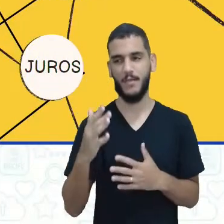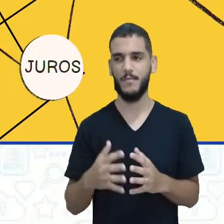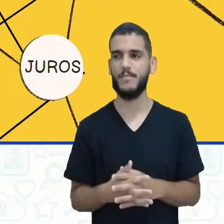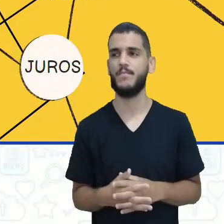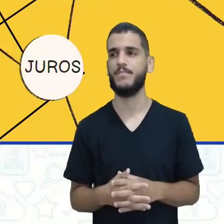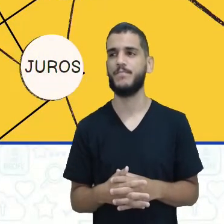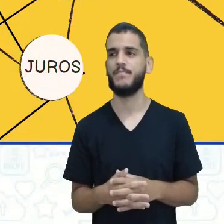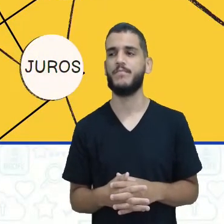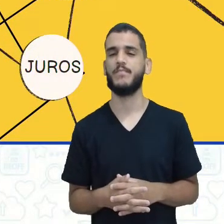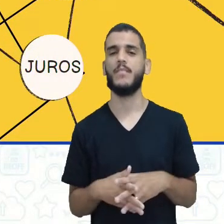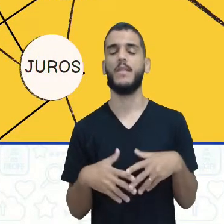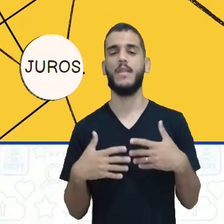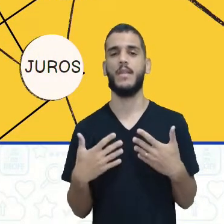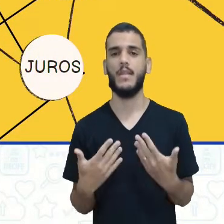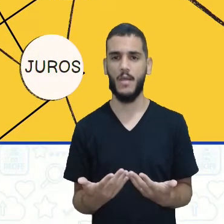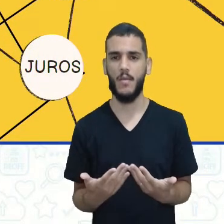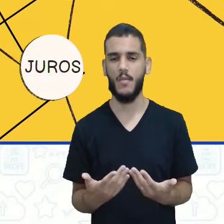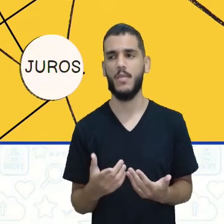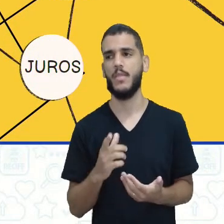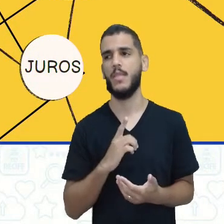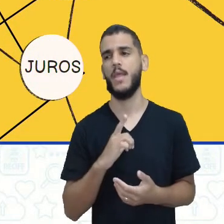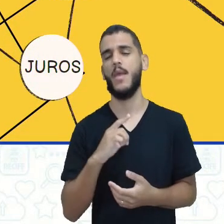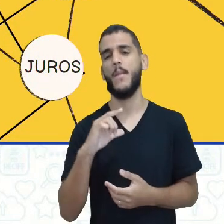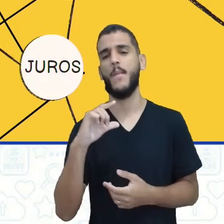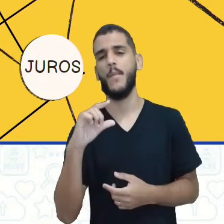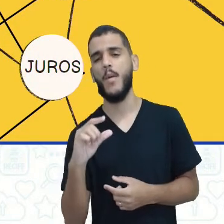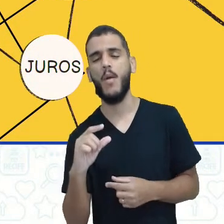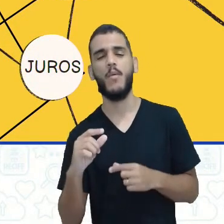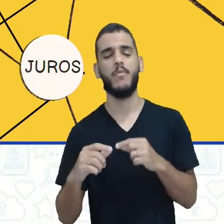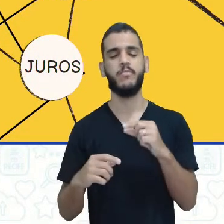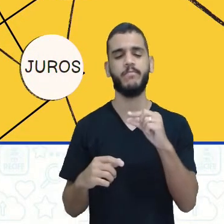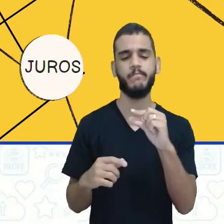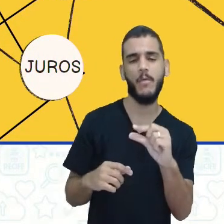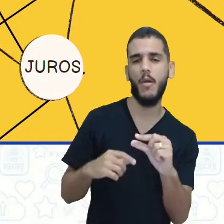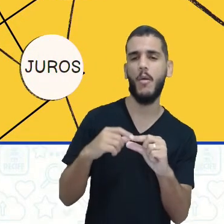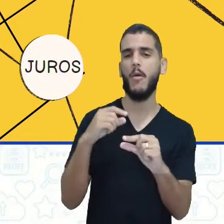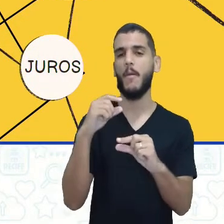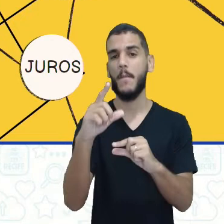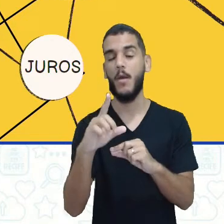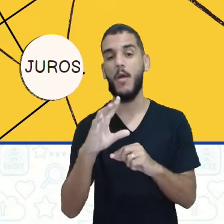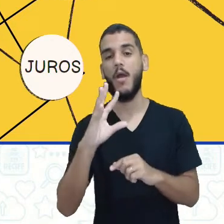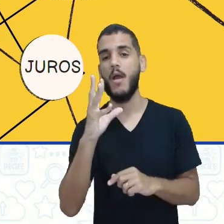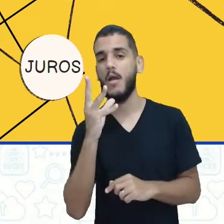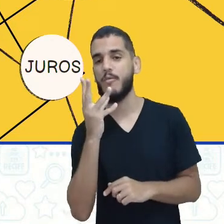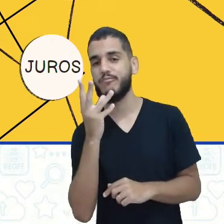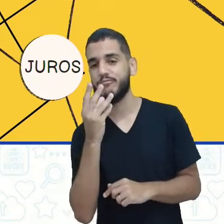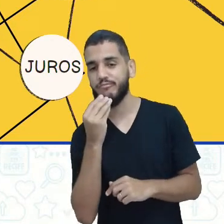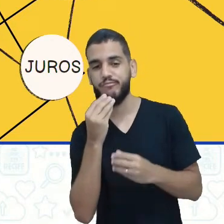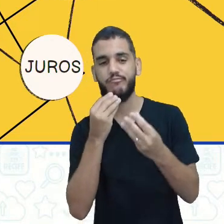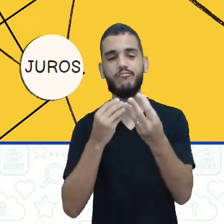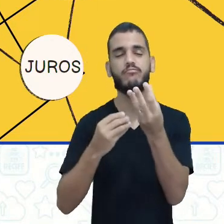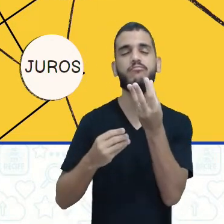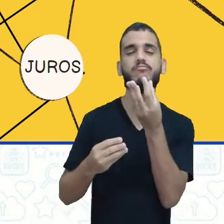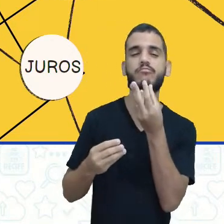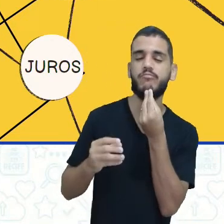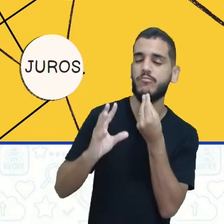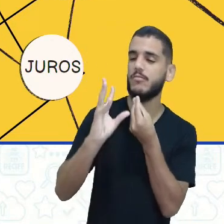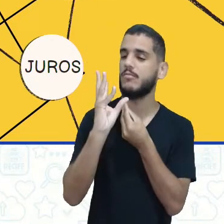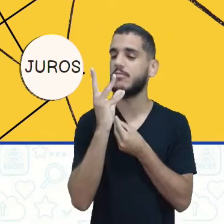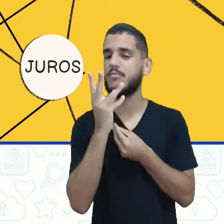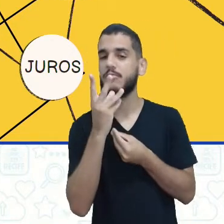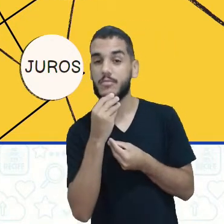aos poucos, tá? Eu dou um pouquinho aqui, aí noutra aula a gente vai mais profundo e assim vai. Por